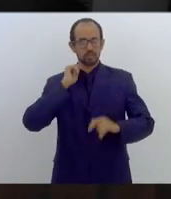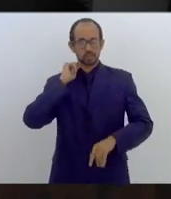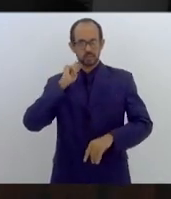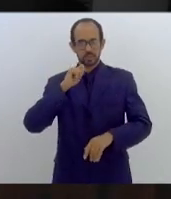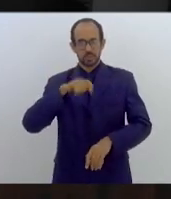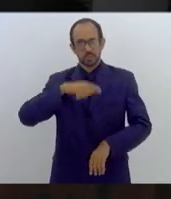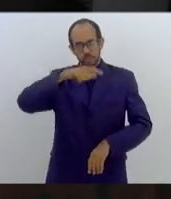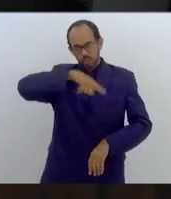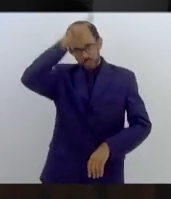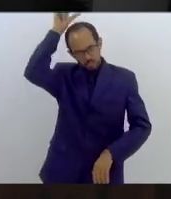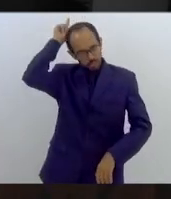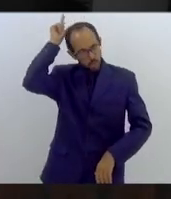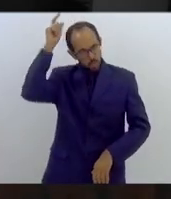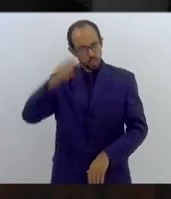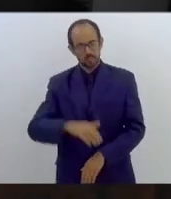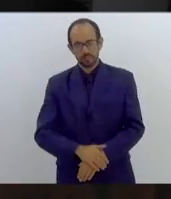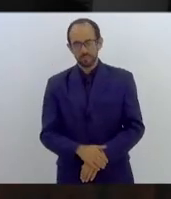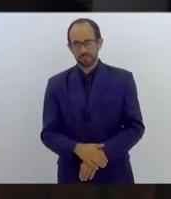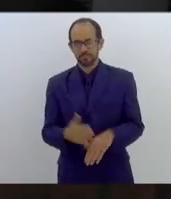Paulo.